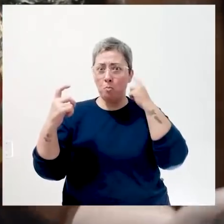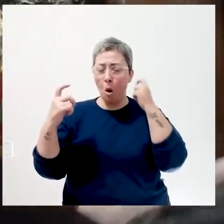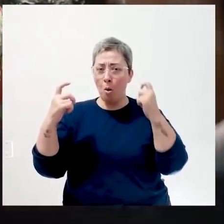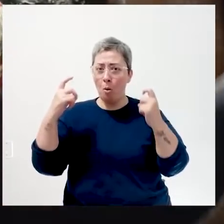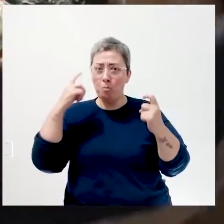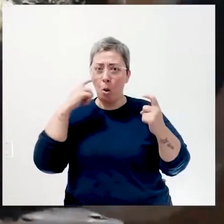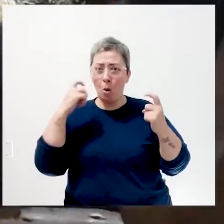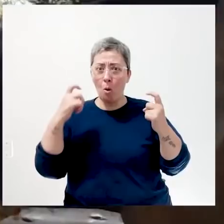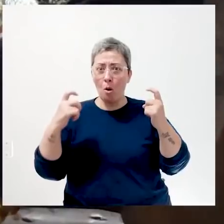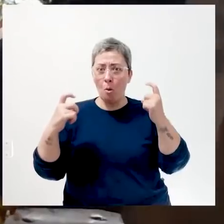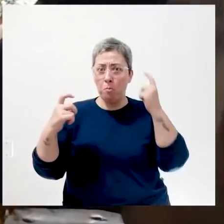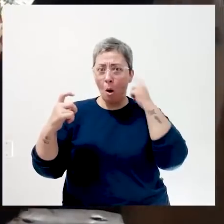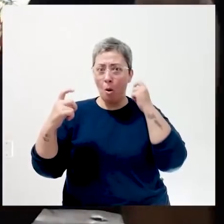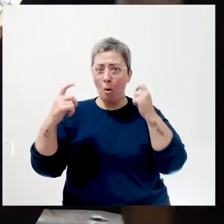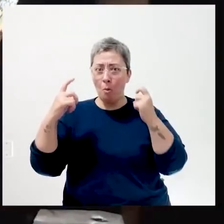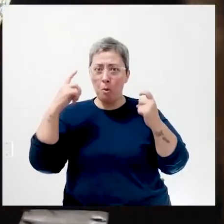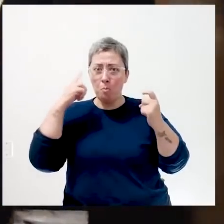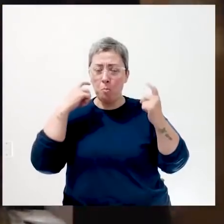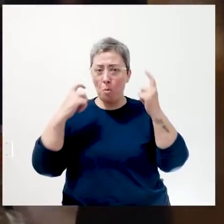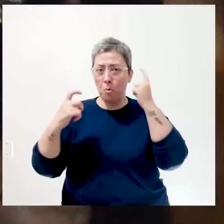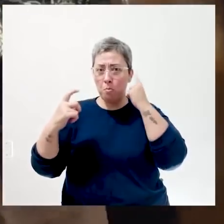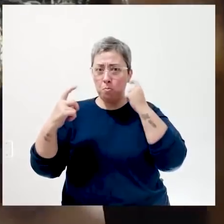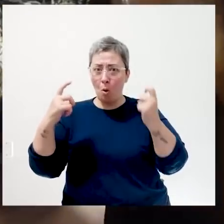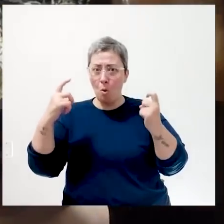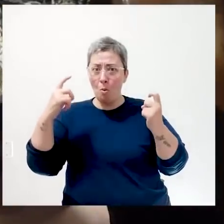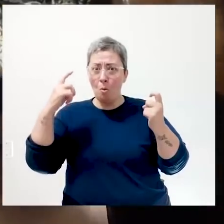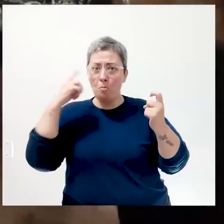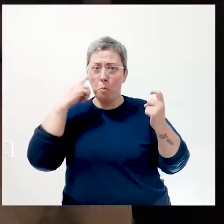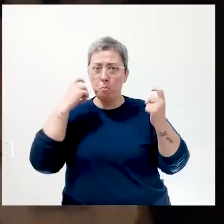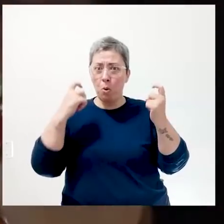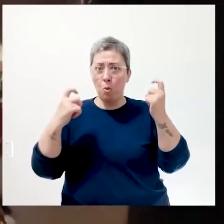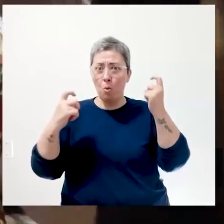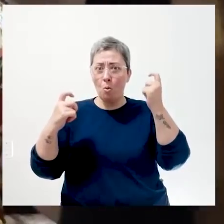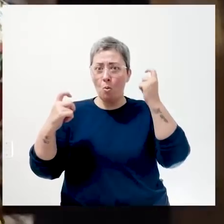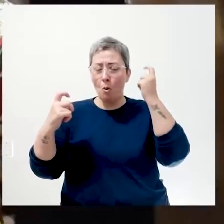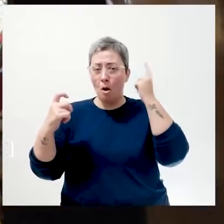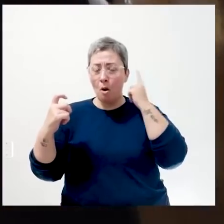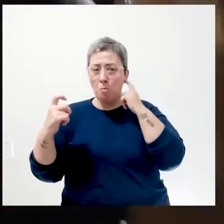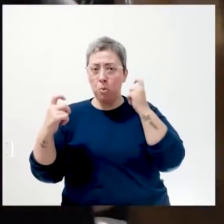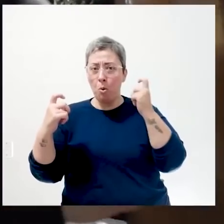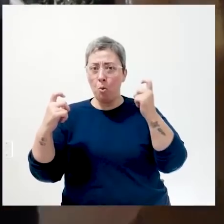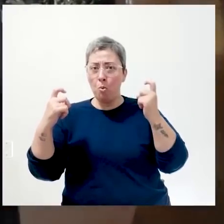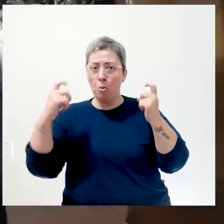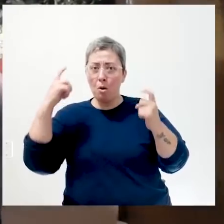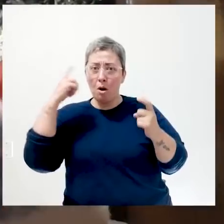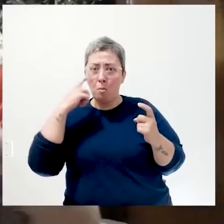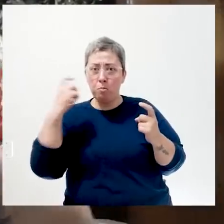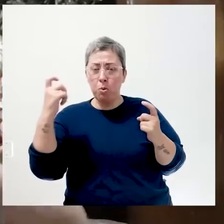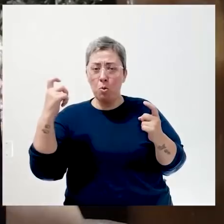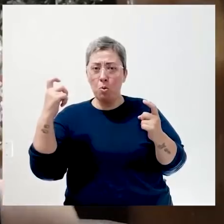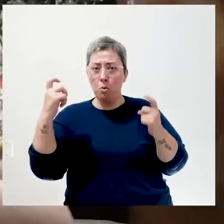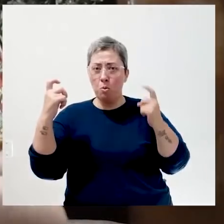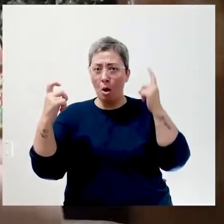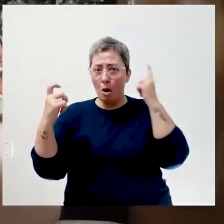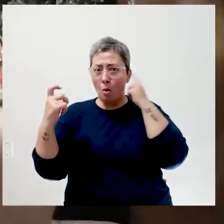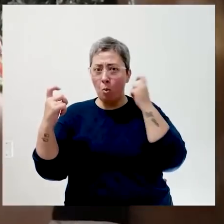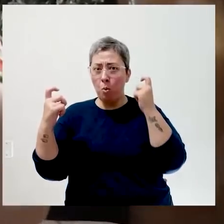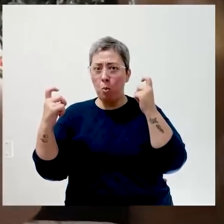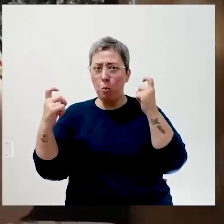Toque, potoque, taque, tiqueque, tiqueque, tumba, tumba,